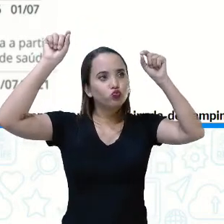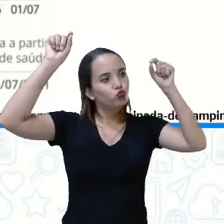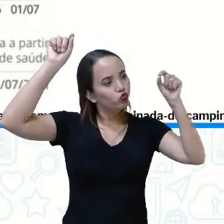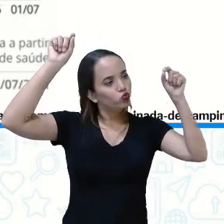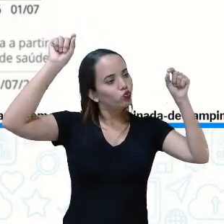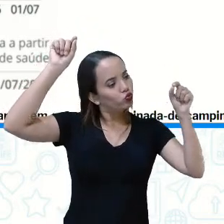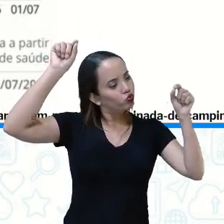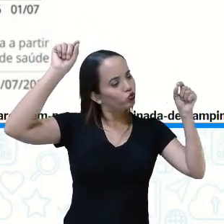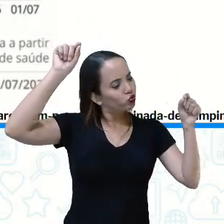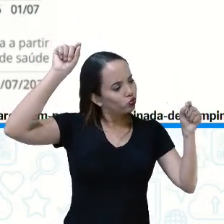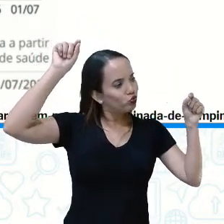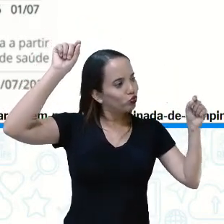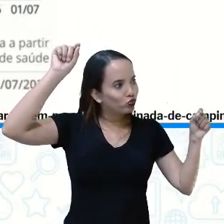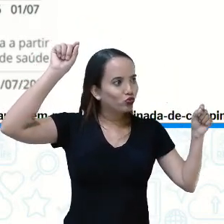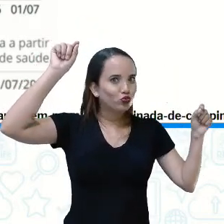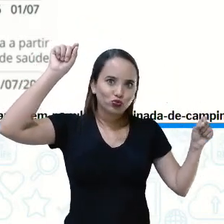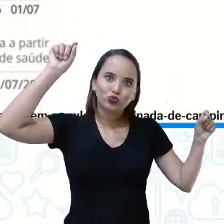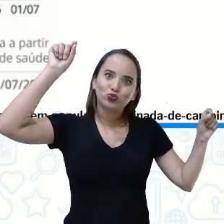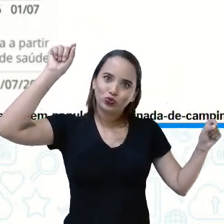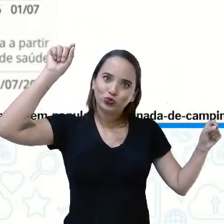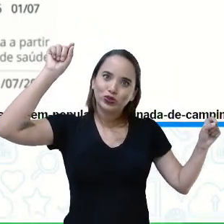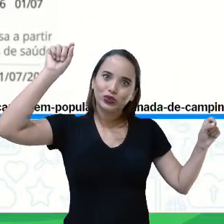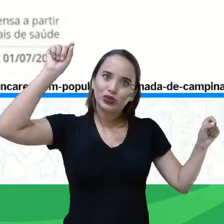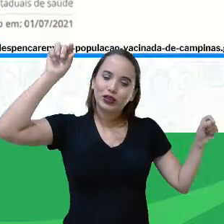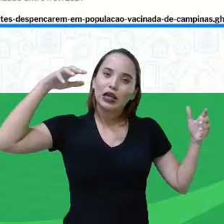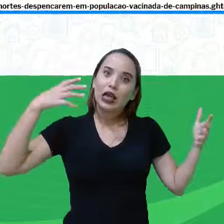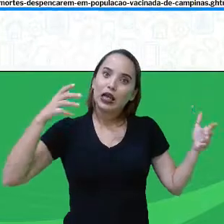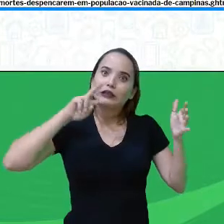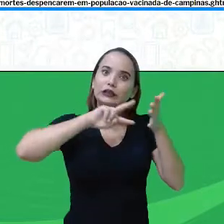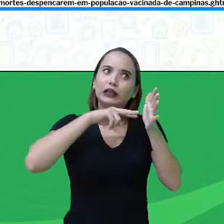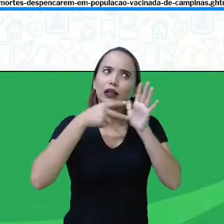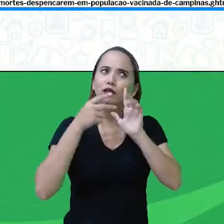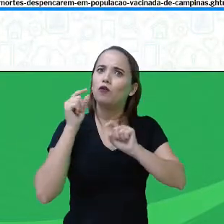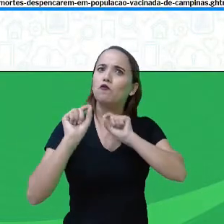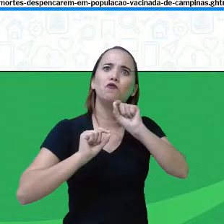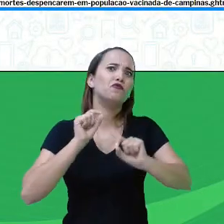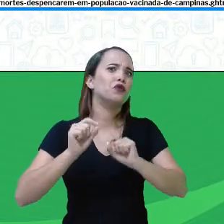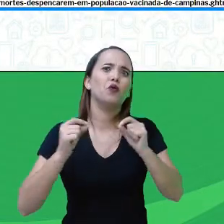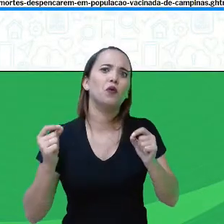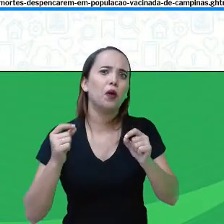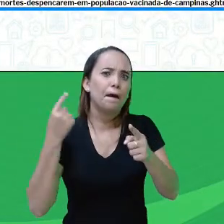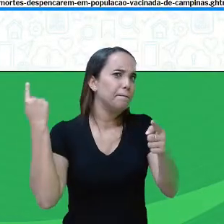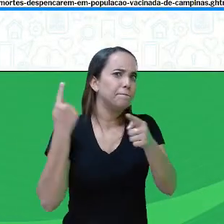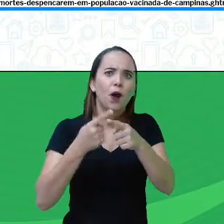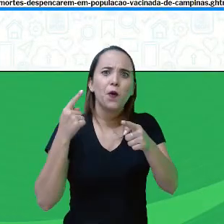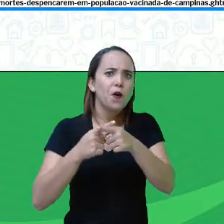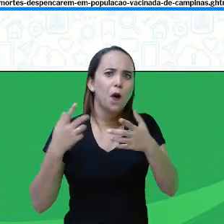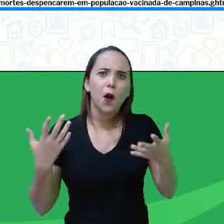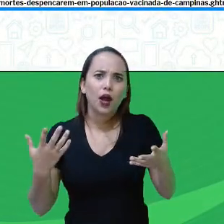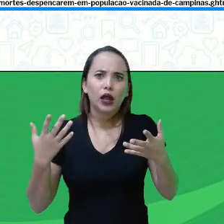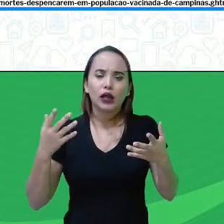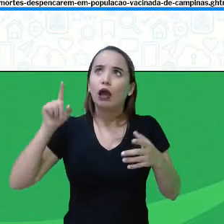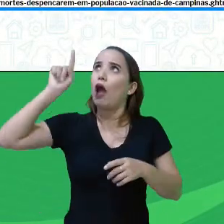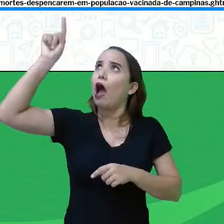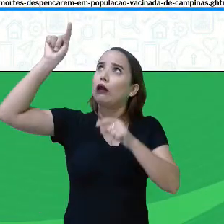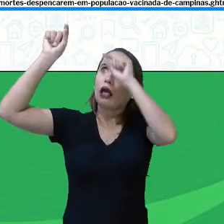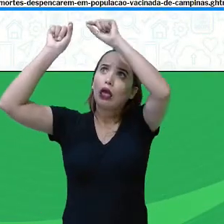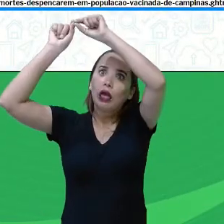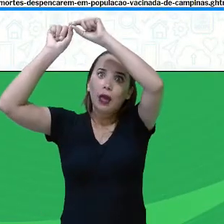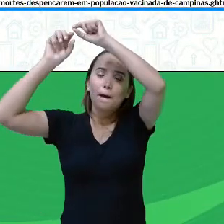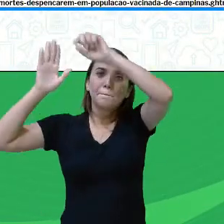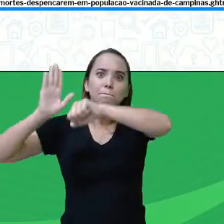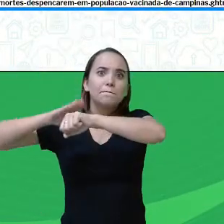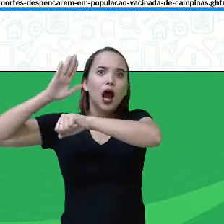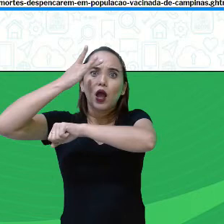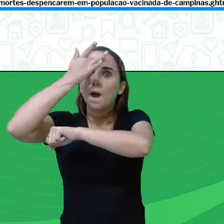que morrem vai diminuindo. E aí a explicação, por que isso está acontecendo? Nesse período aqui é o momento em que